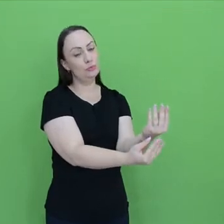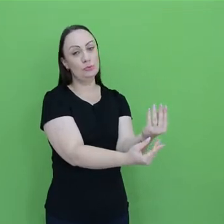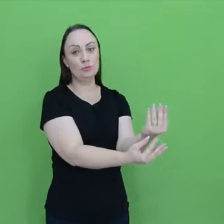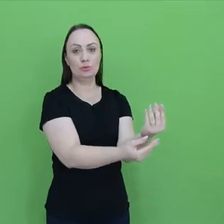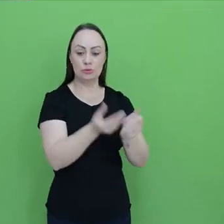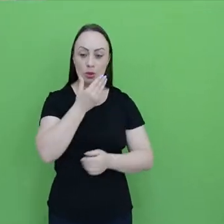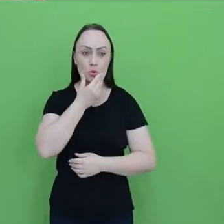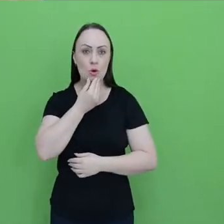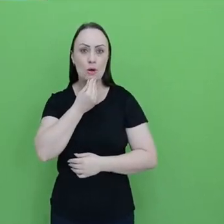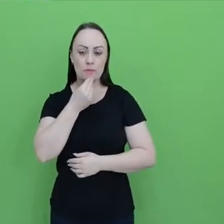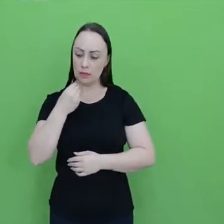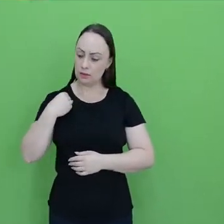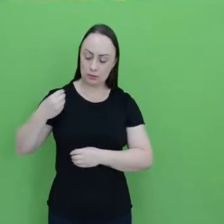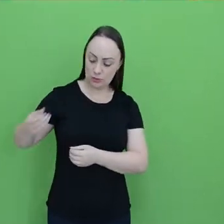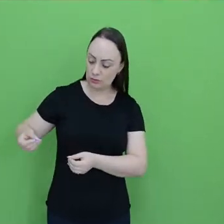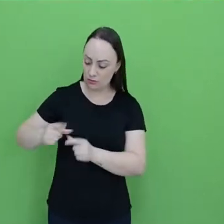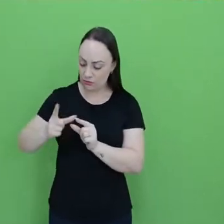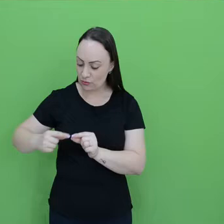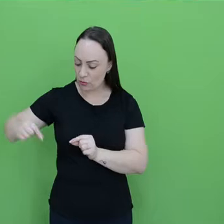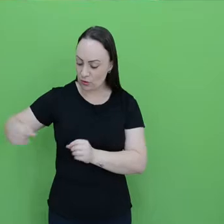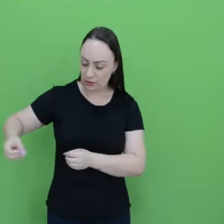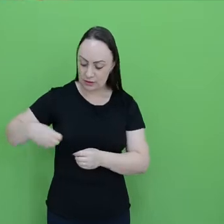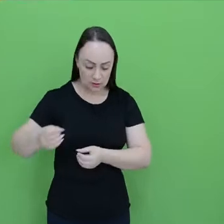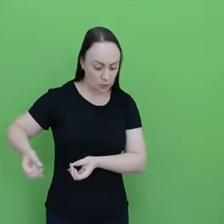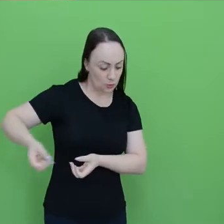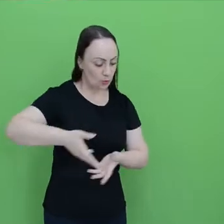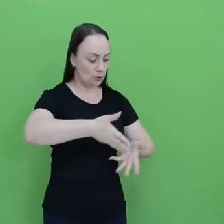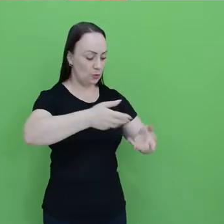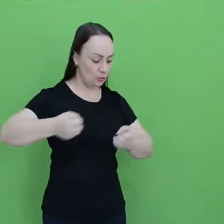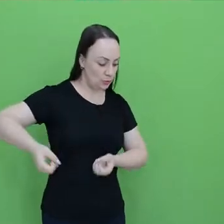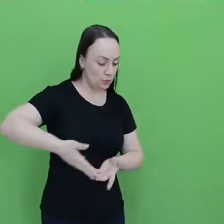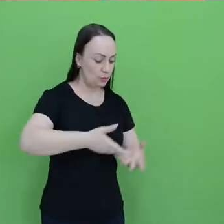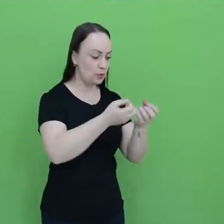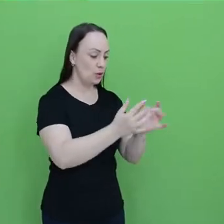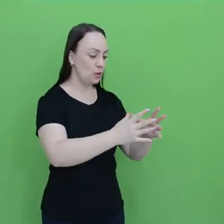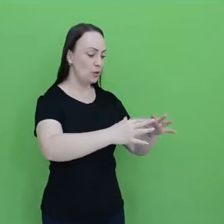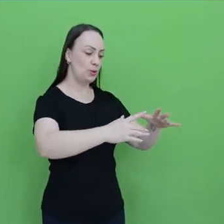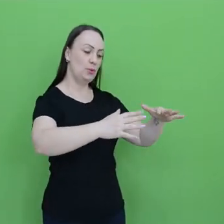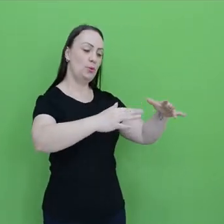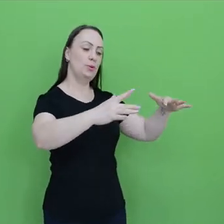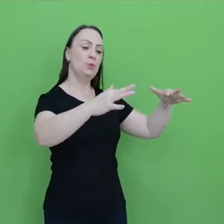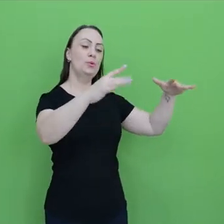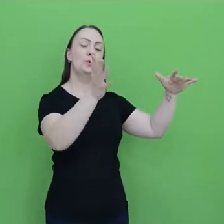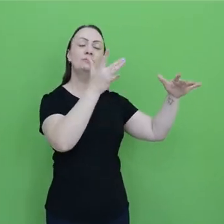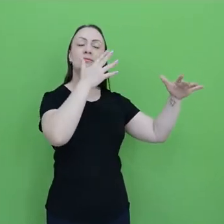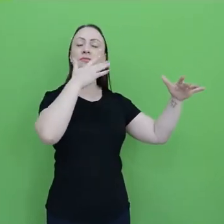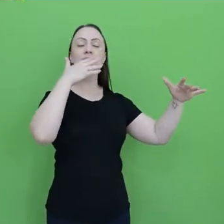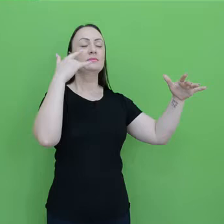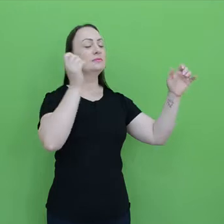Tarim despejou sobre a fogueira muitas folhas e ervas. A fumaça perfumada que se